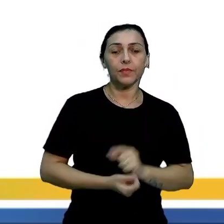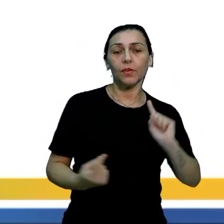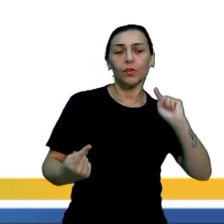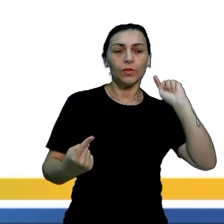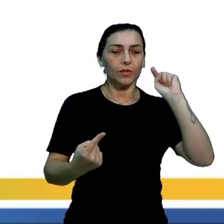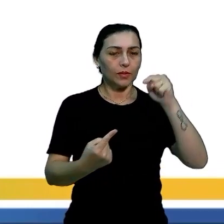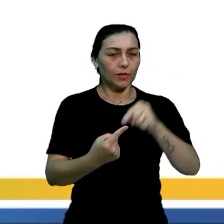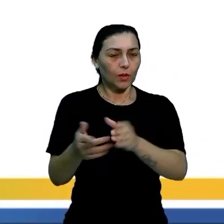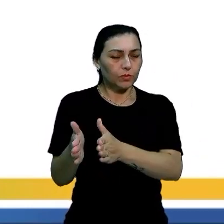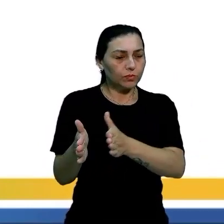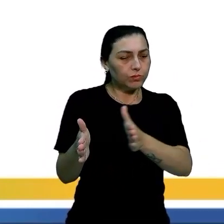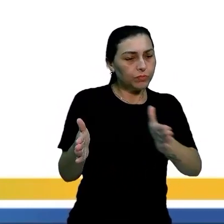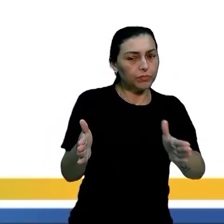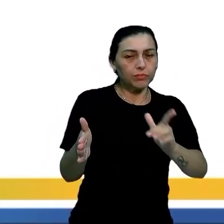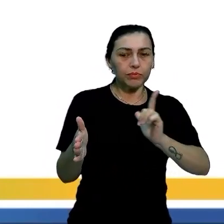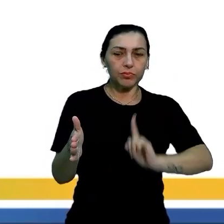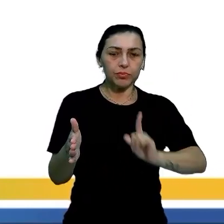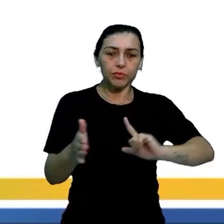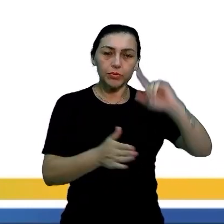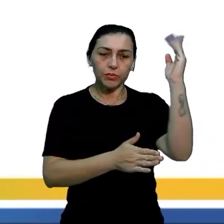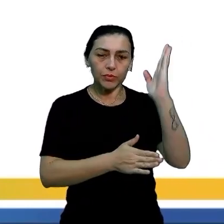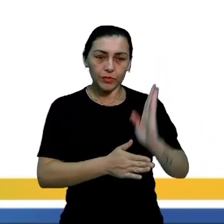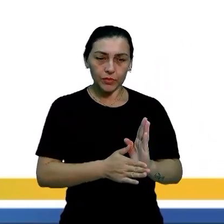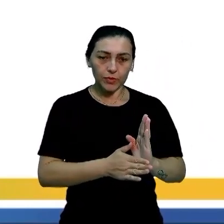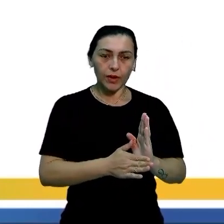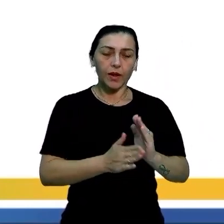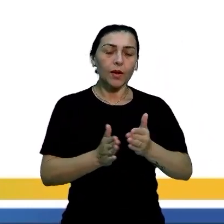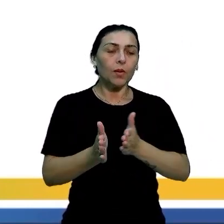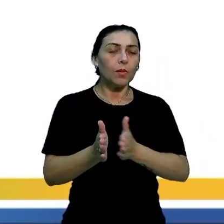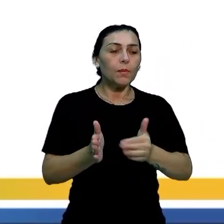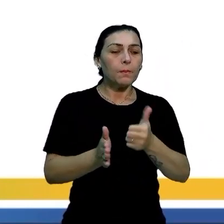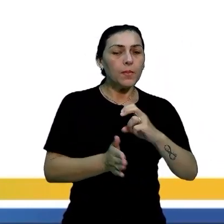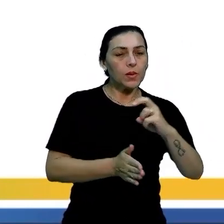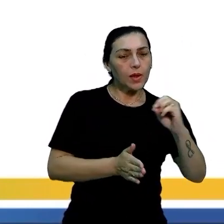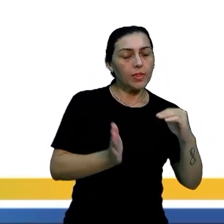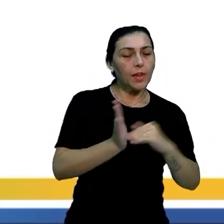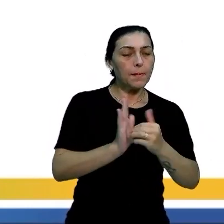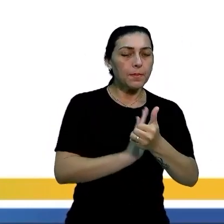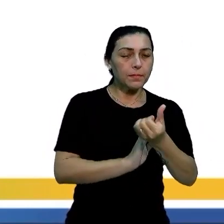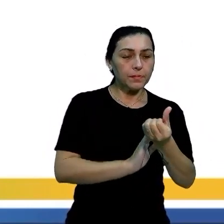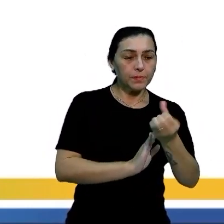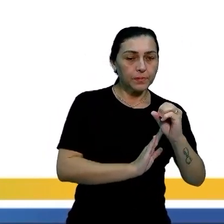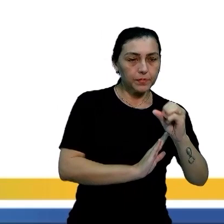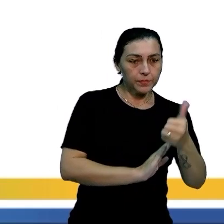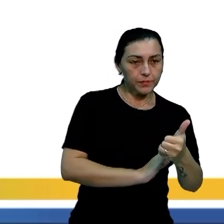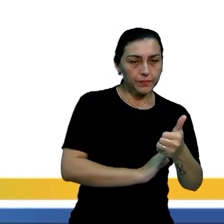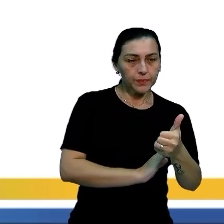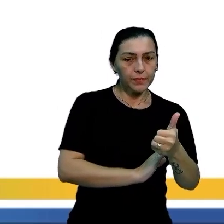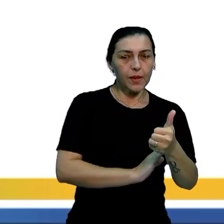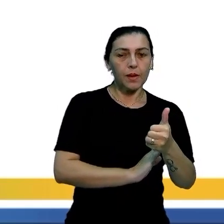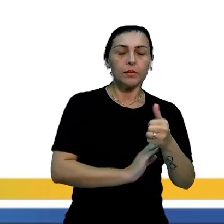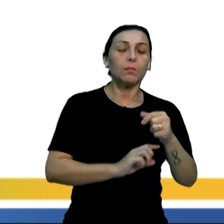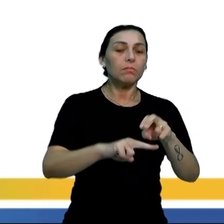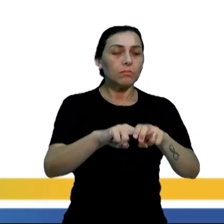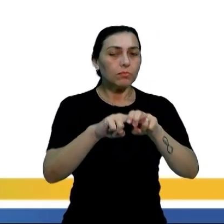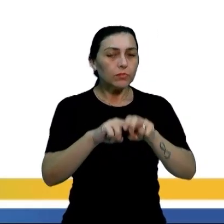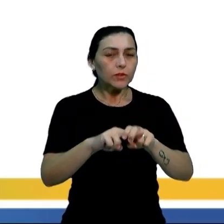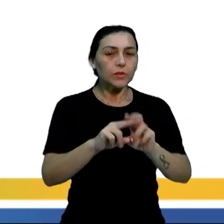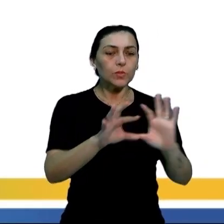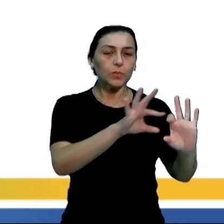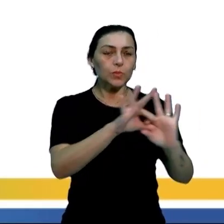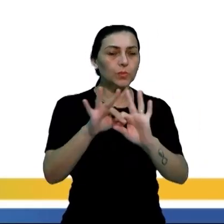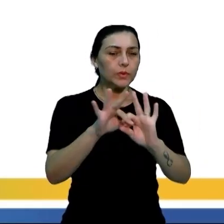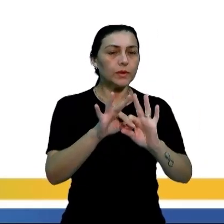O quinhentismo é um período da literatura brasileira que vai de 1500 a 1601. Está, portanto, inserido